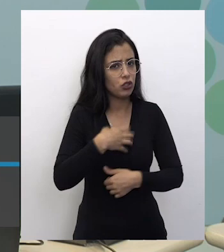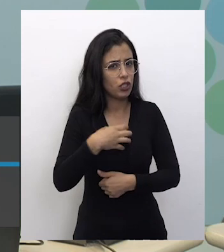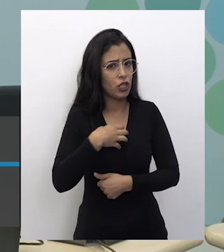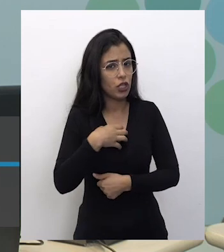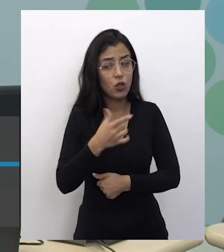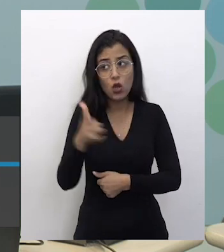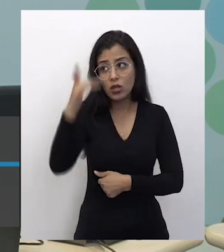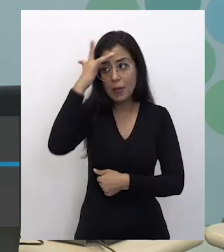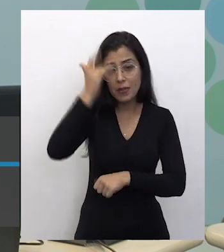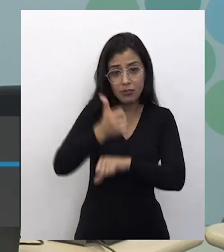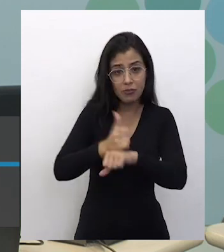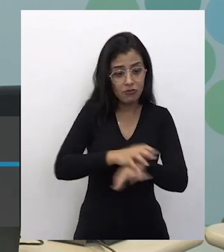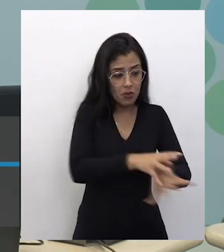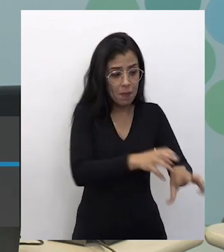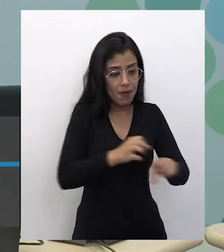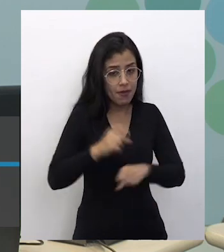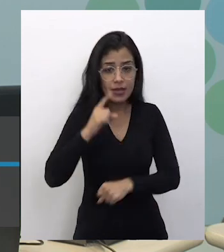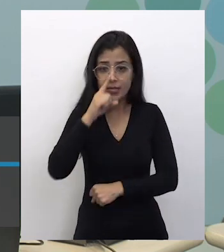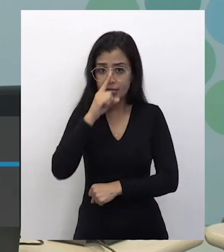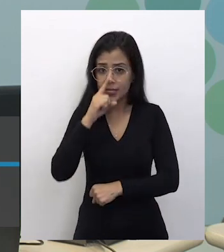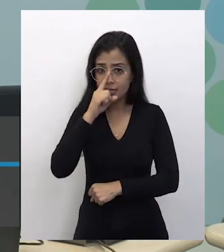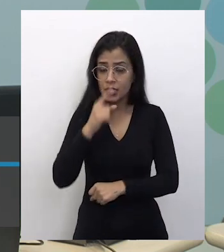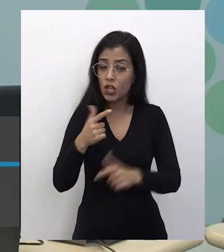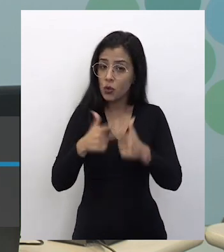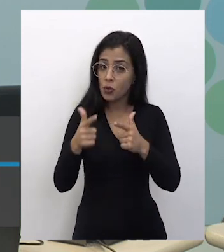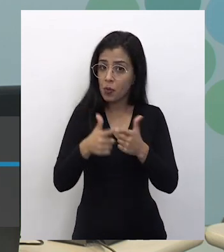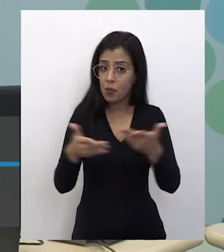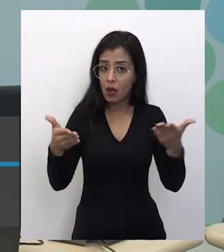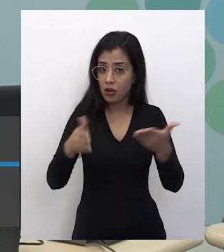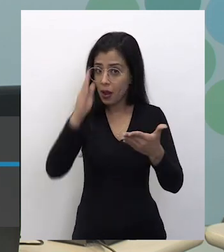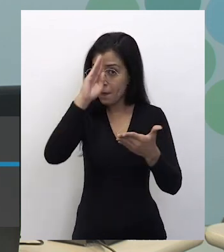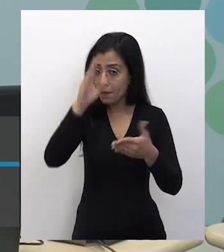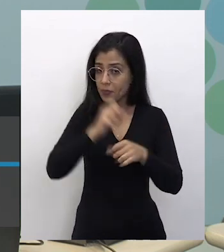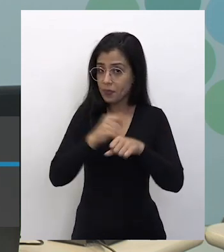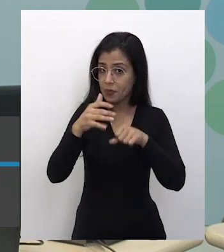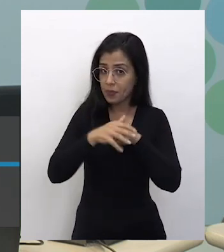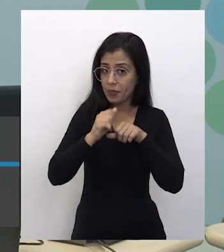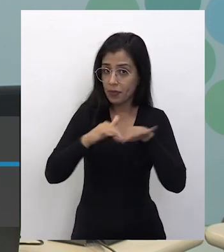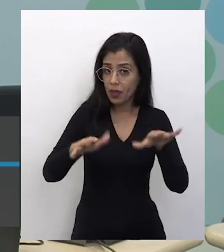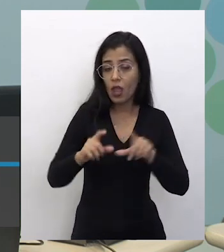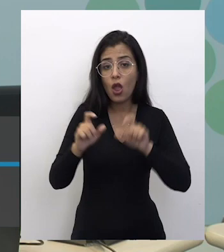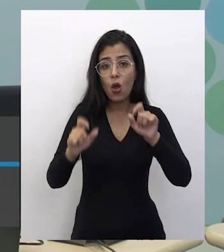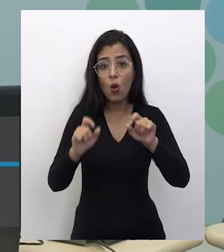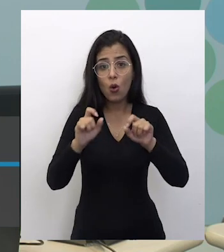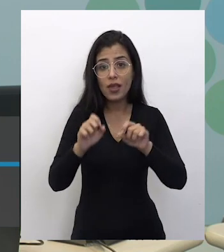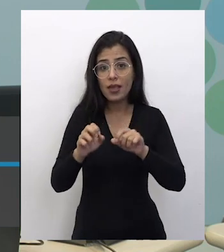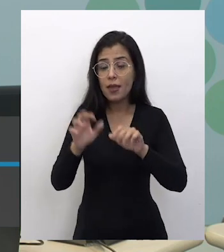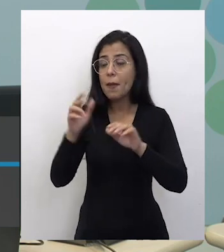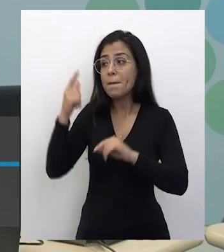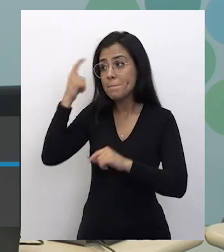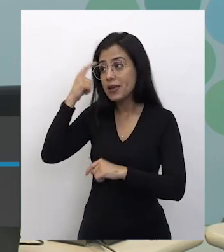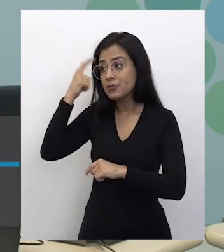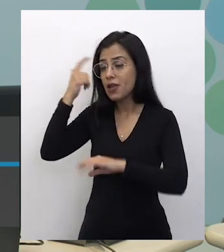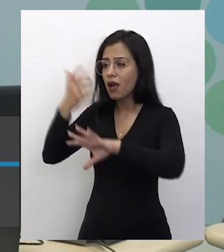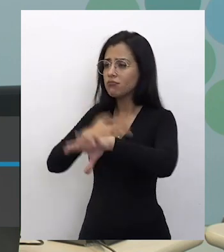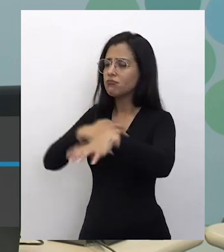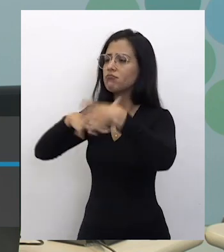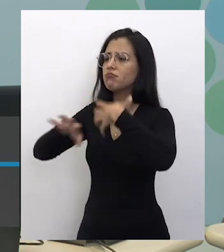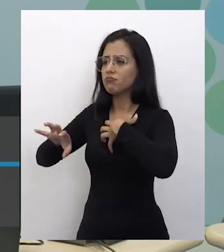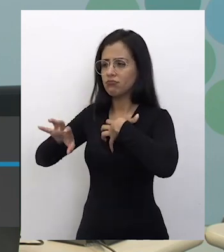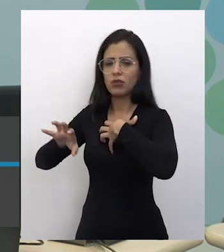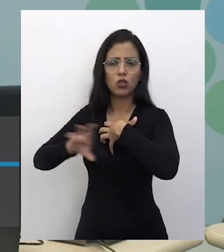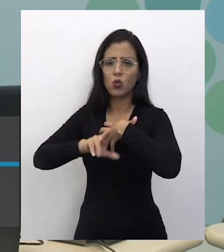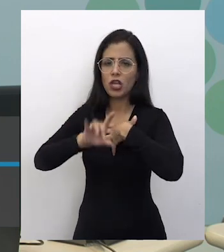contágio, né? A problemática dessa pandemia é exatamente isso, não pensar somente em si, pensar no outro, que essa é a grande questão,